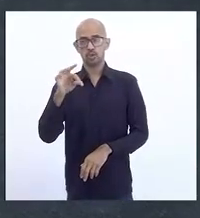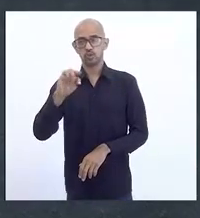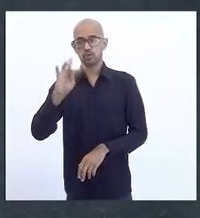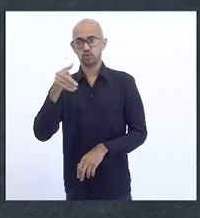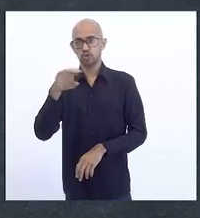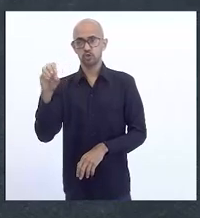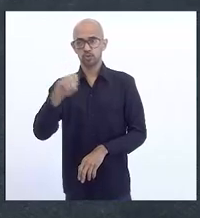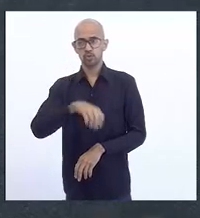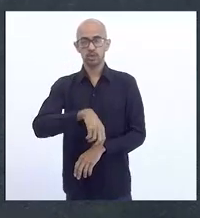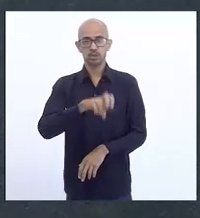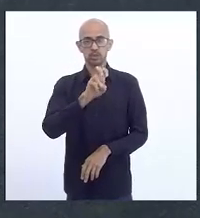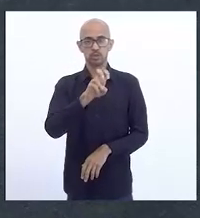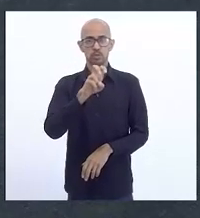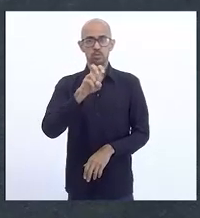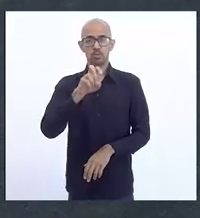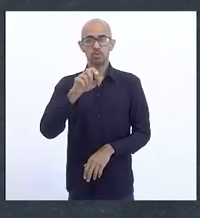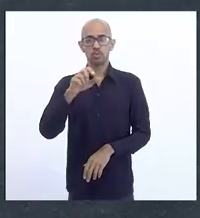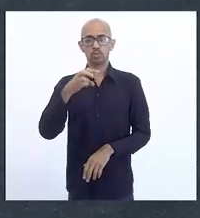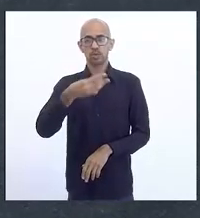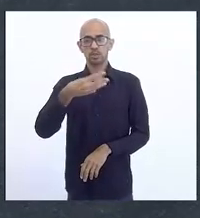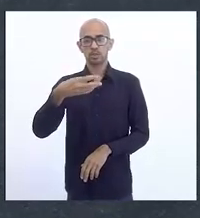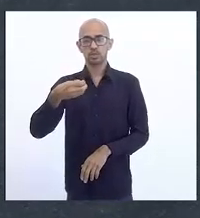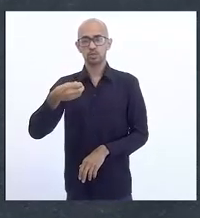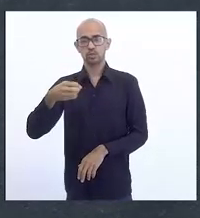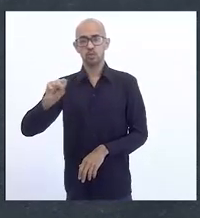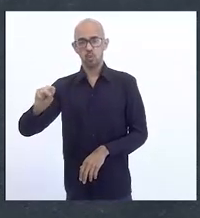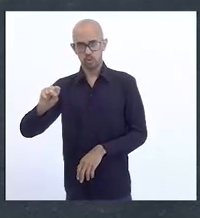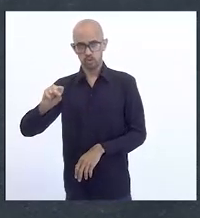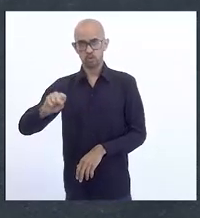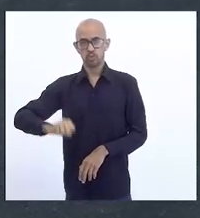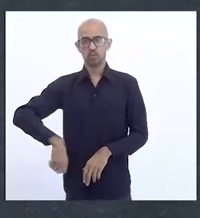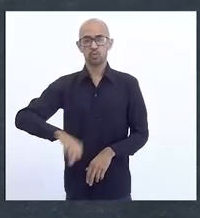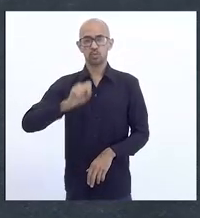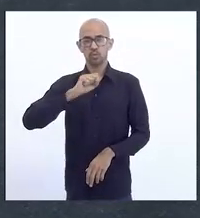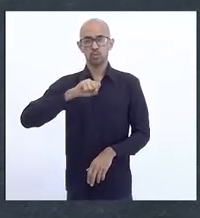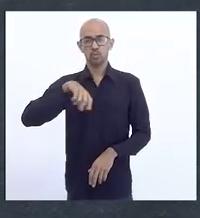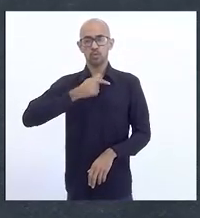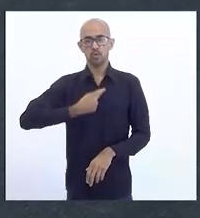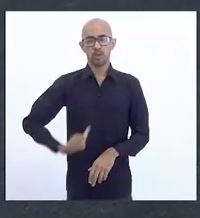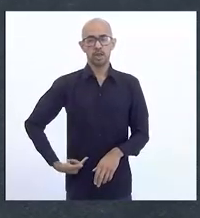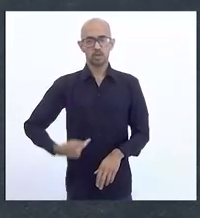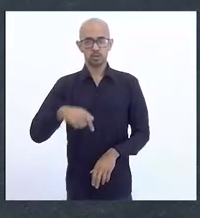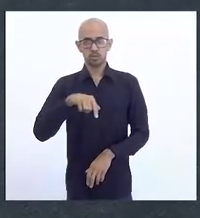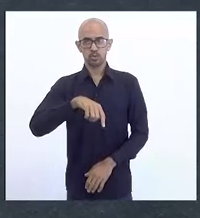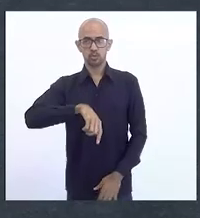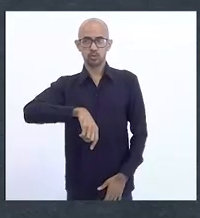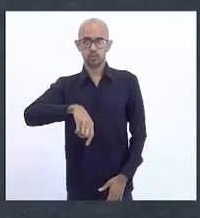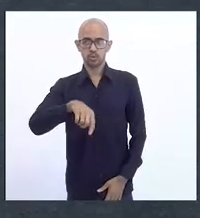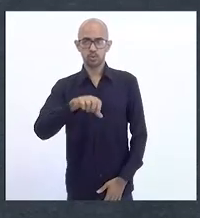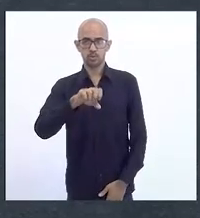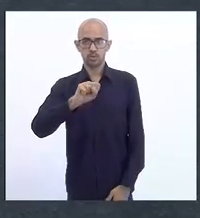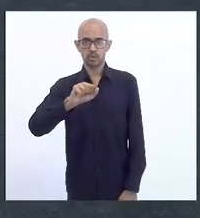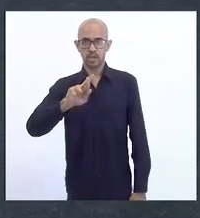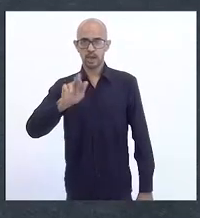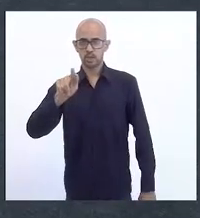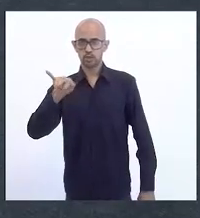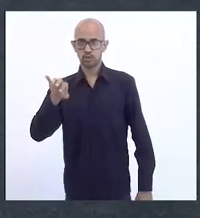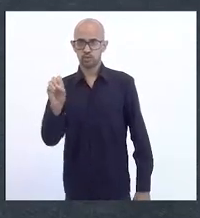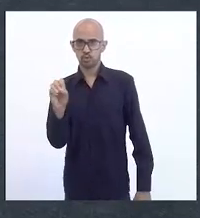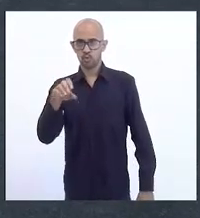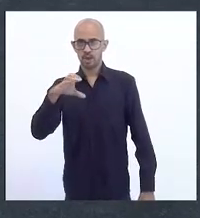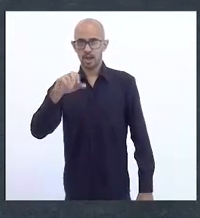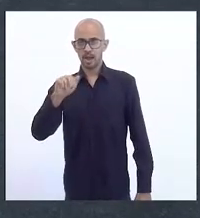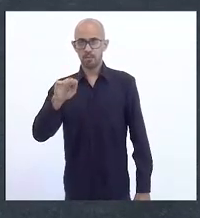de 2009, do governador Sérgio Cabral, e regulamentada por três outros decretos. Esse é o